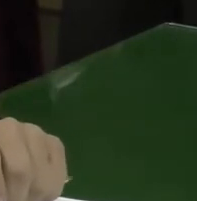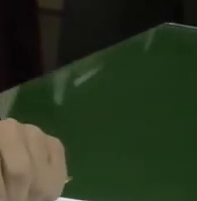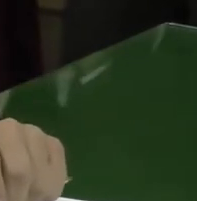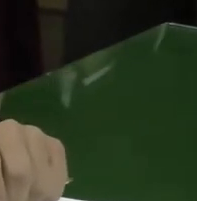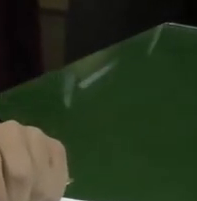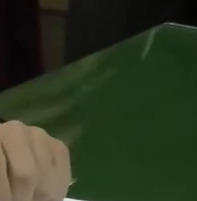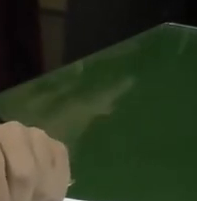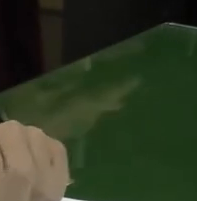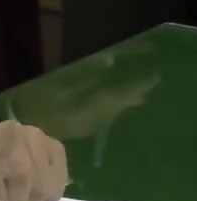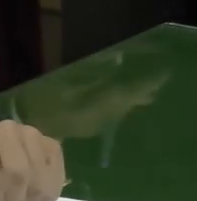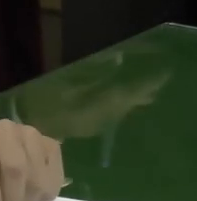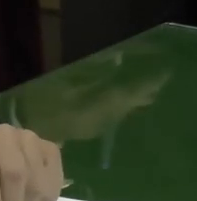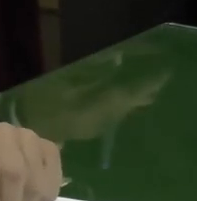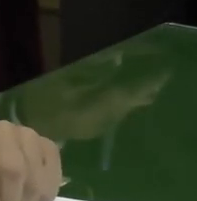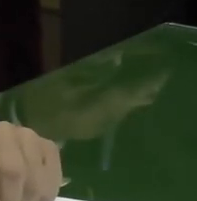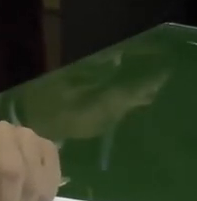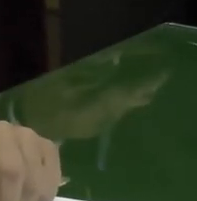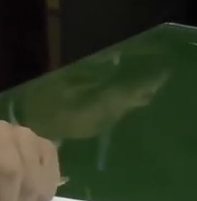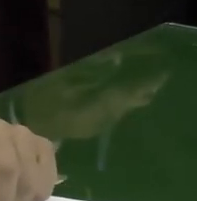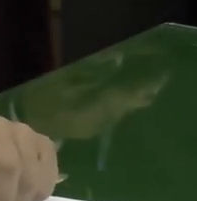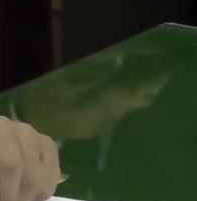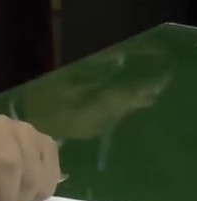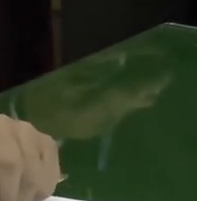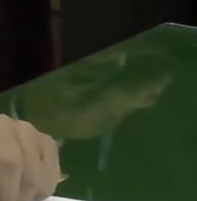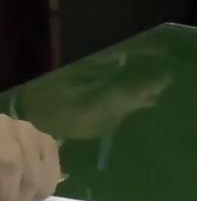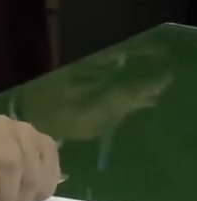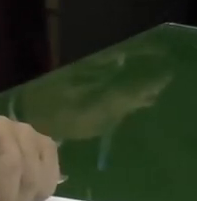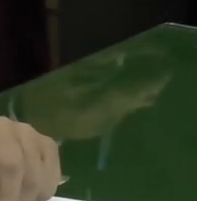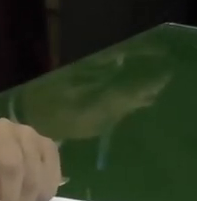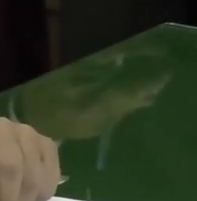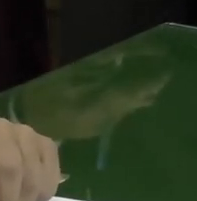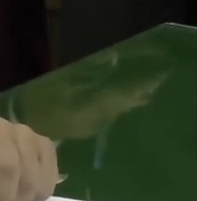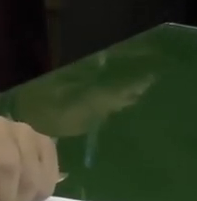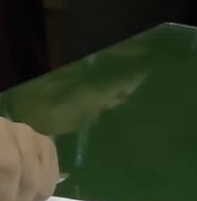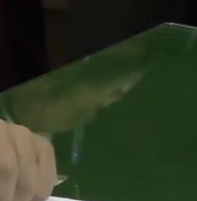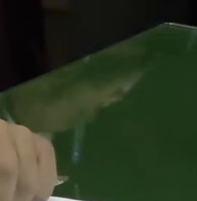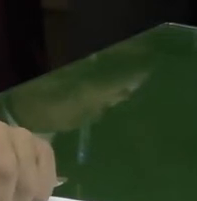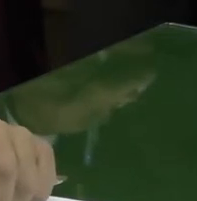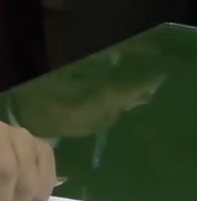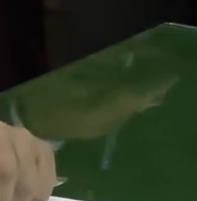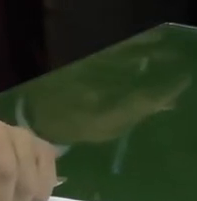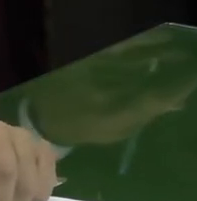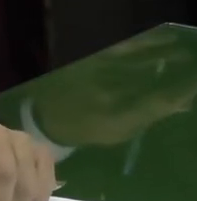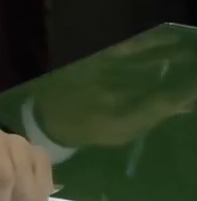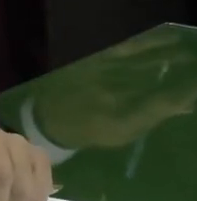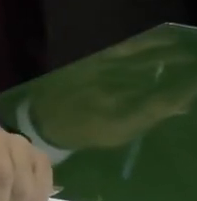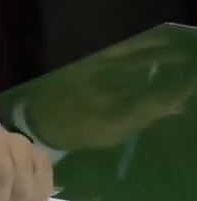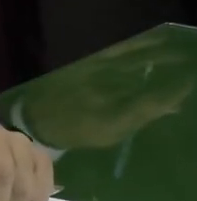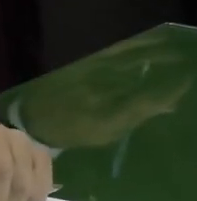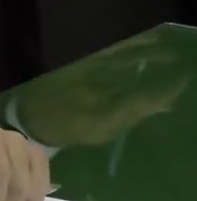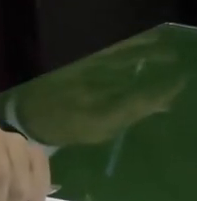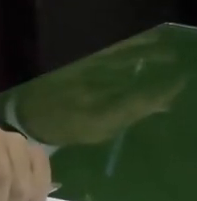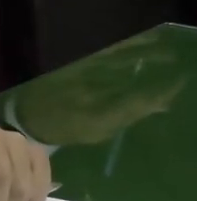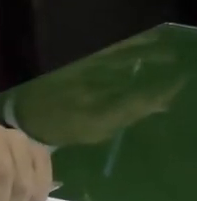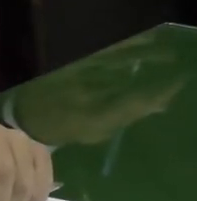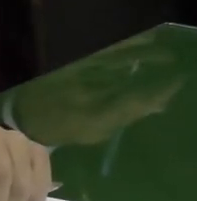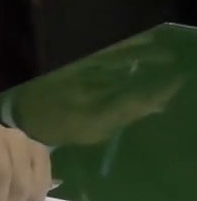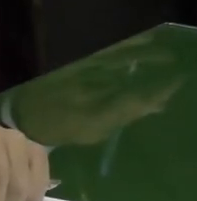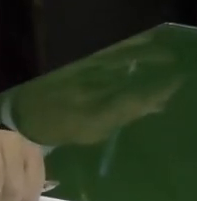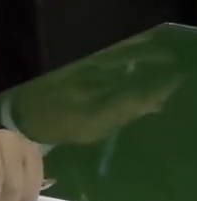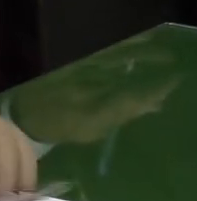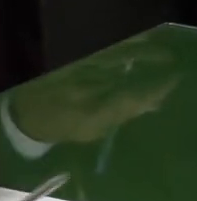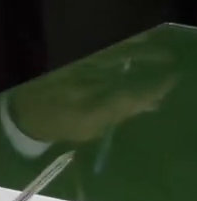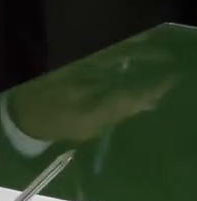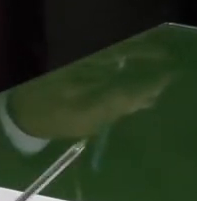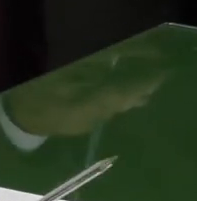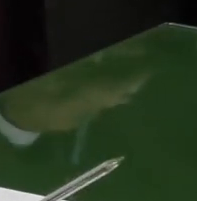gente possa encaminhar para um desfecho final dessa CPI com resultado efetivo em prol